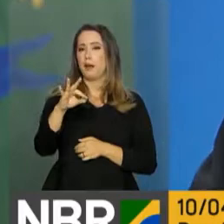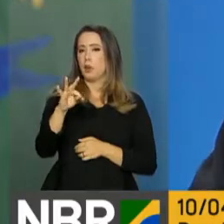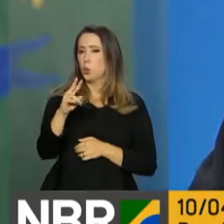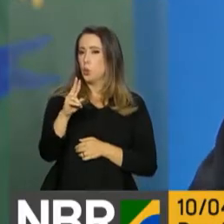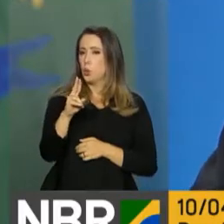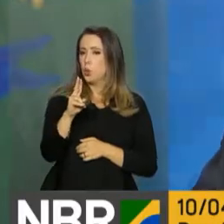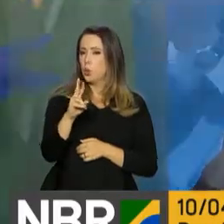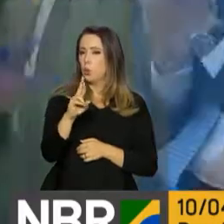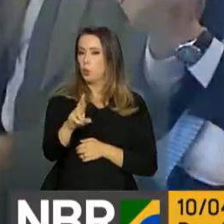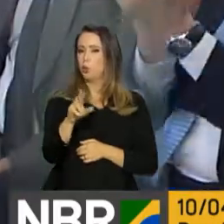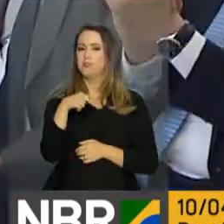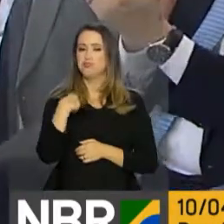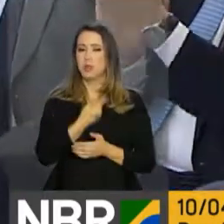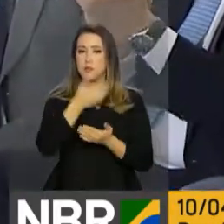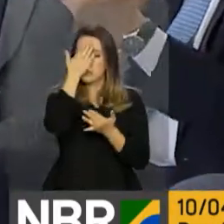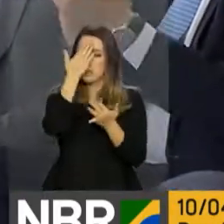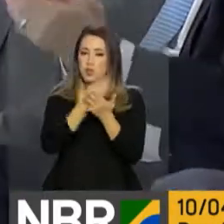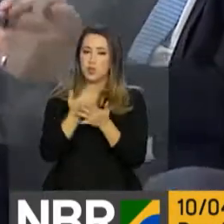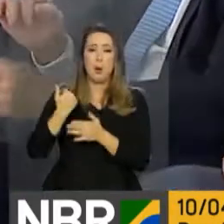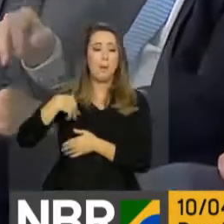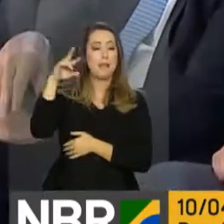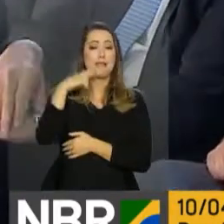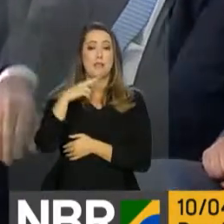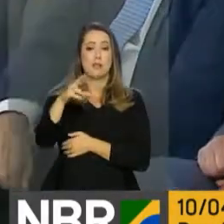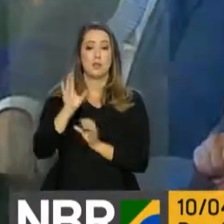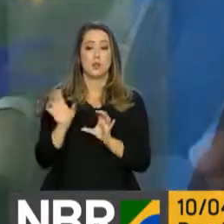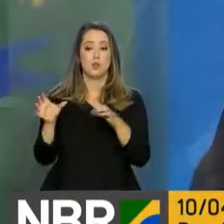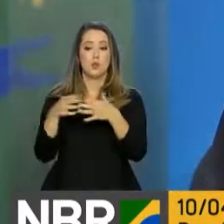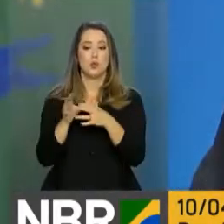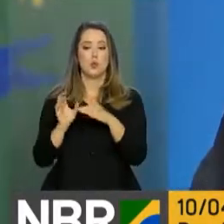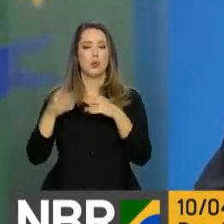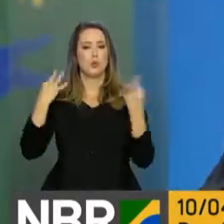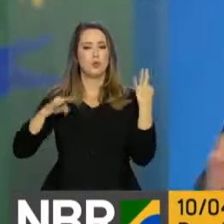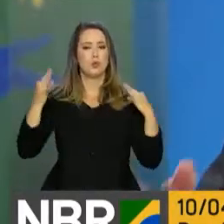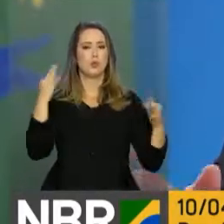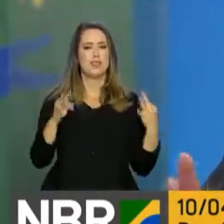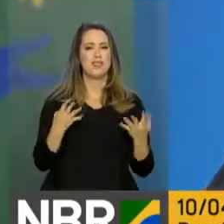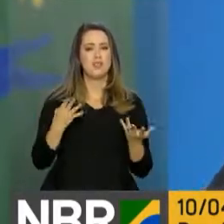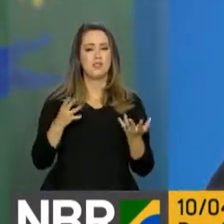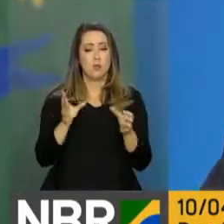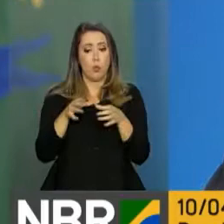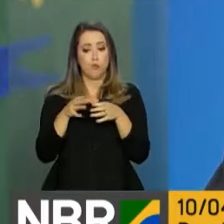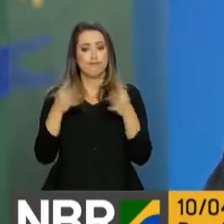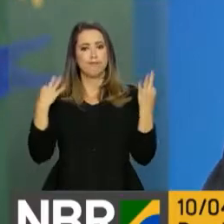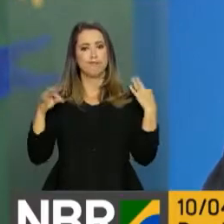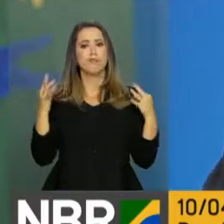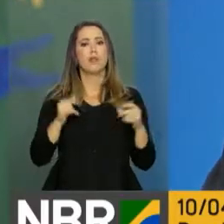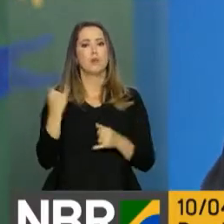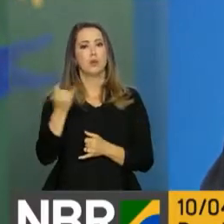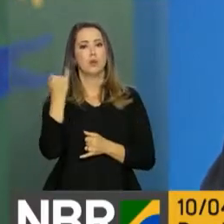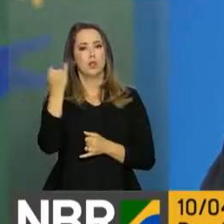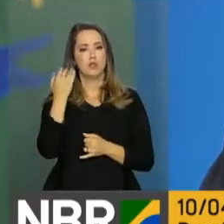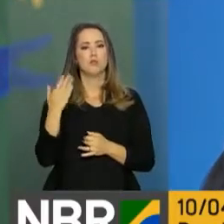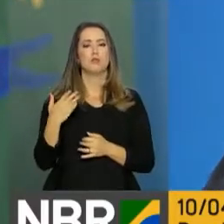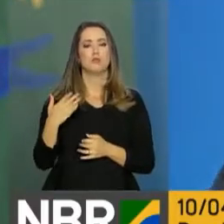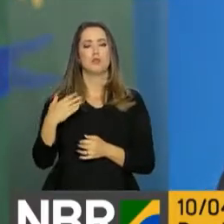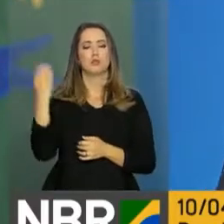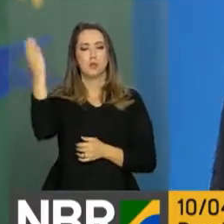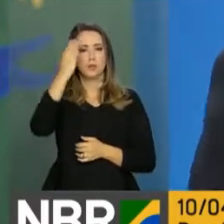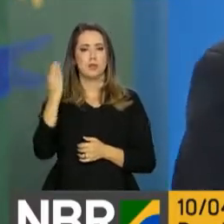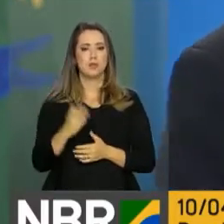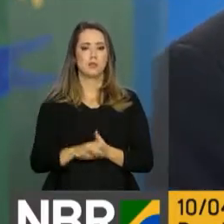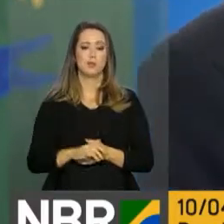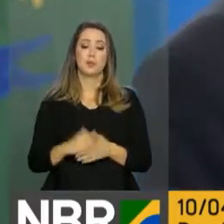resultados nesta área em que o Brasil tem as maiores possibilidades.